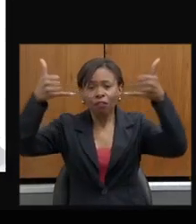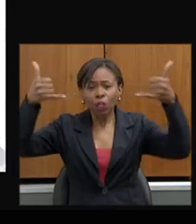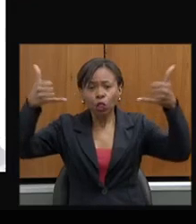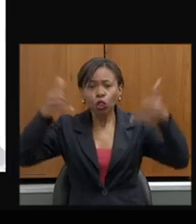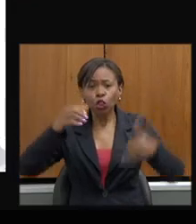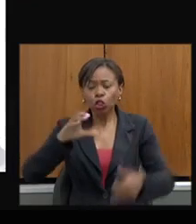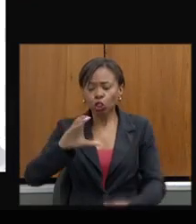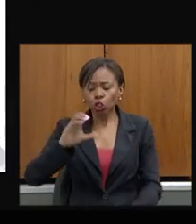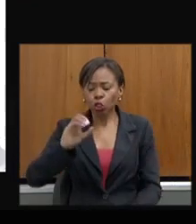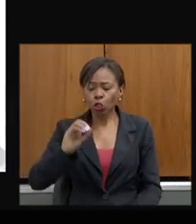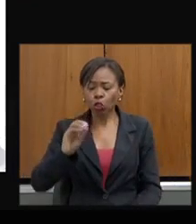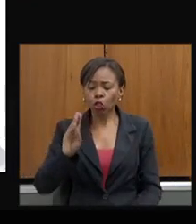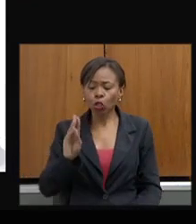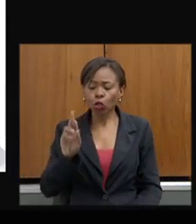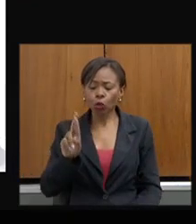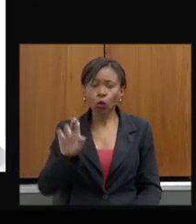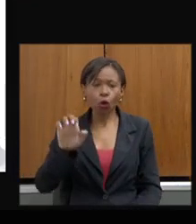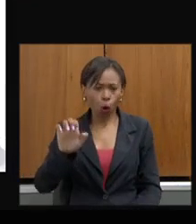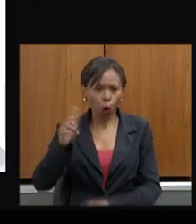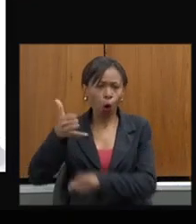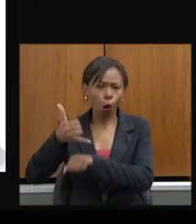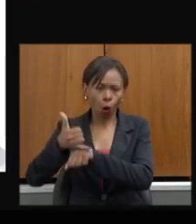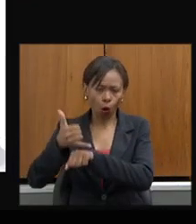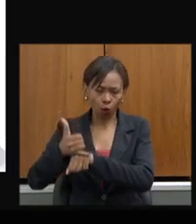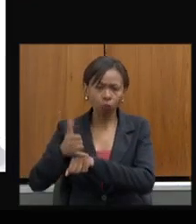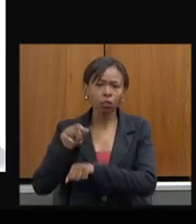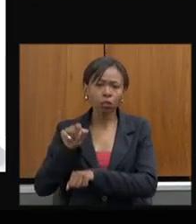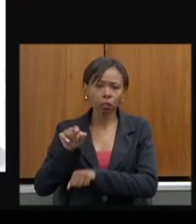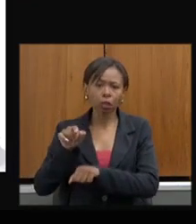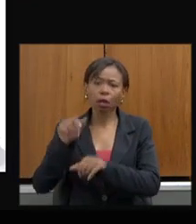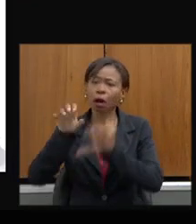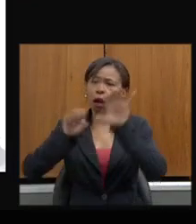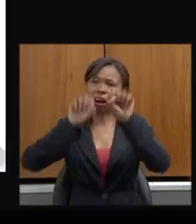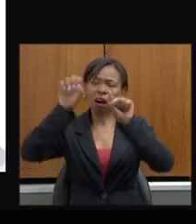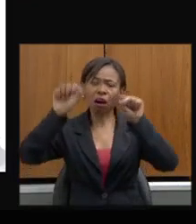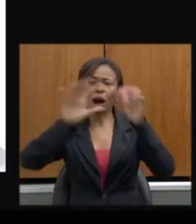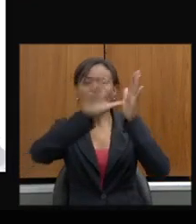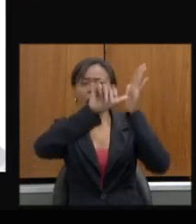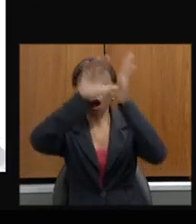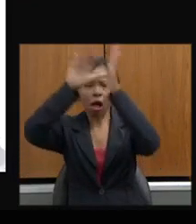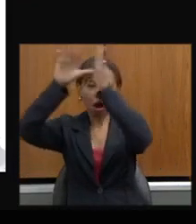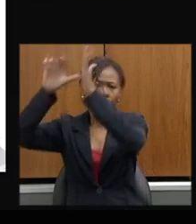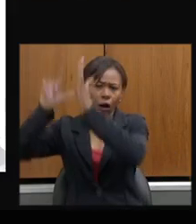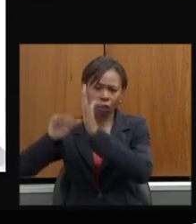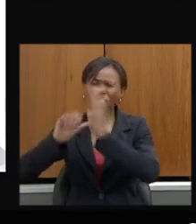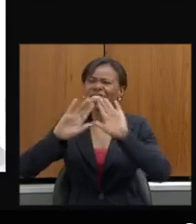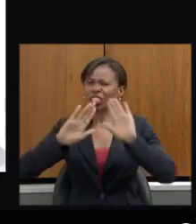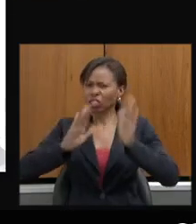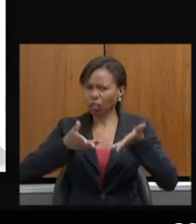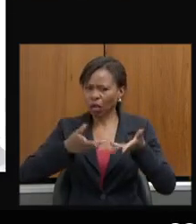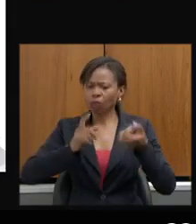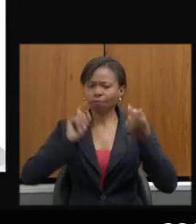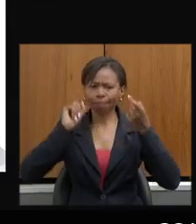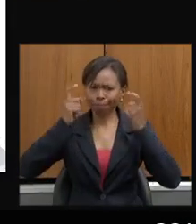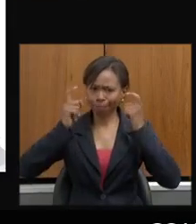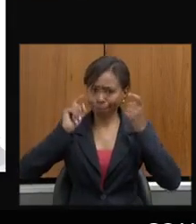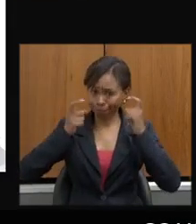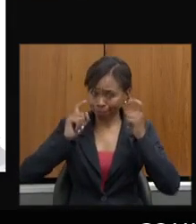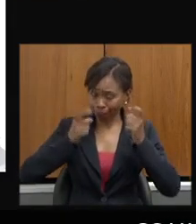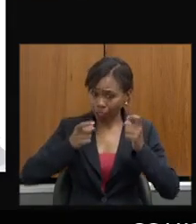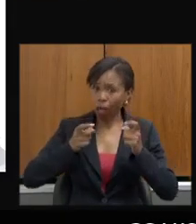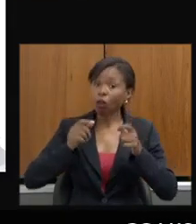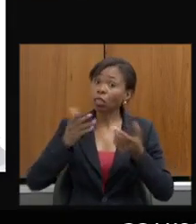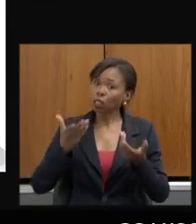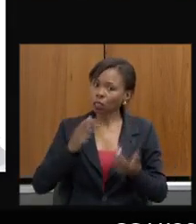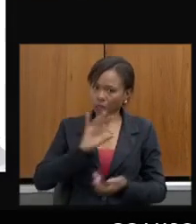para tivemos algumas reuniões para tratar disso e EA polícia tem feito um bom trabalho